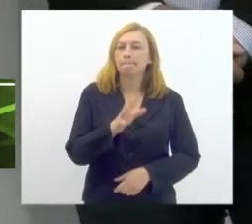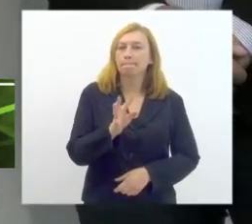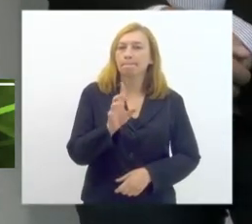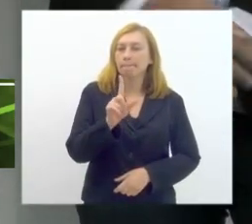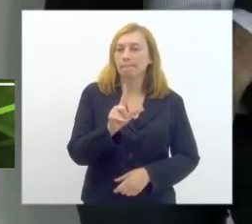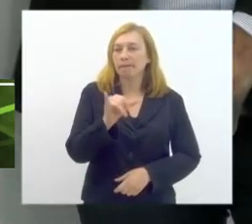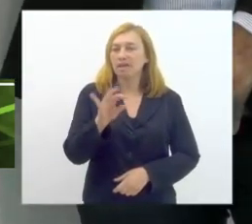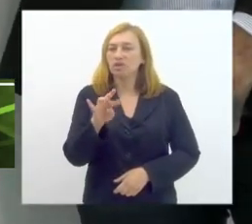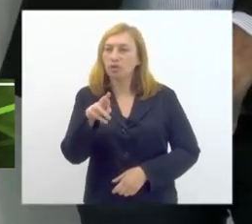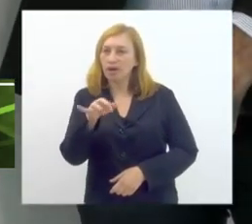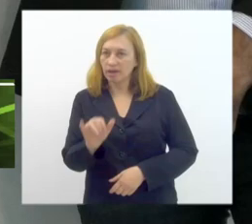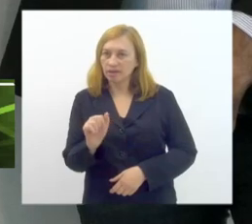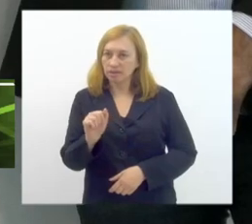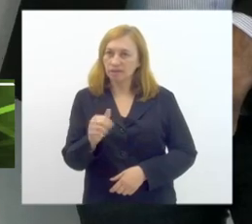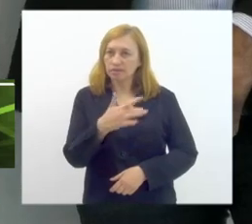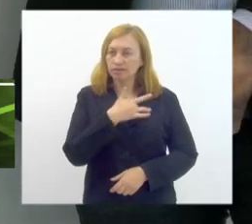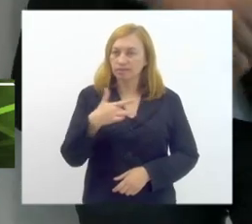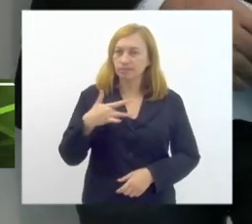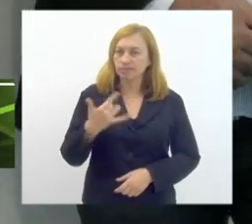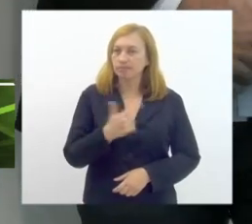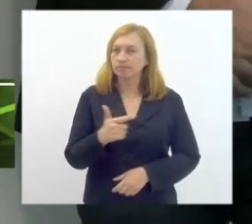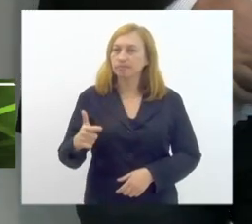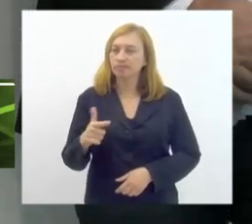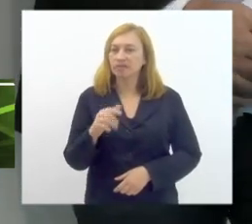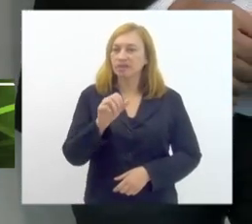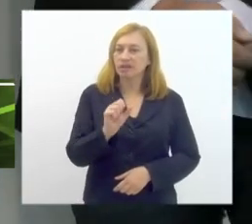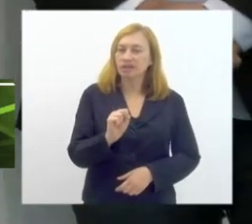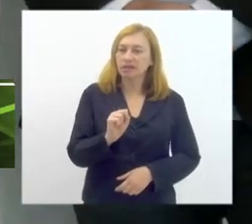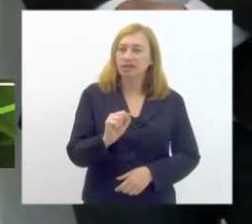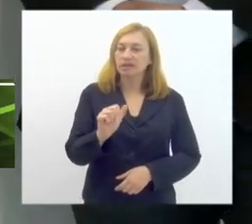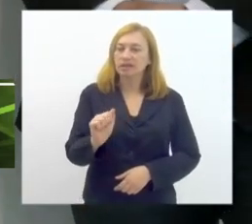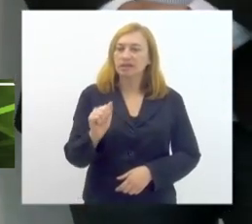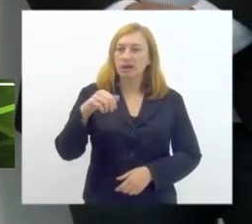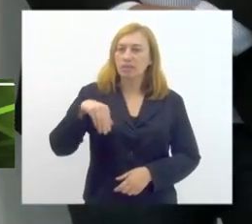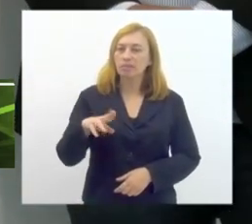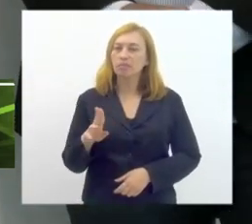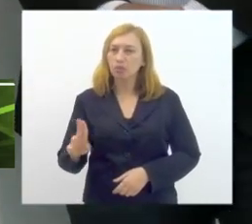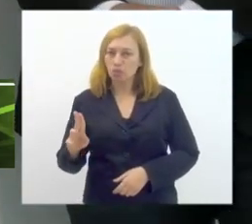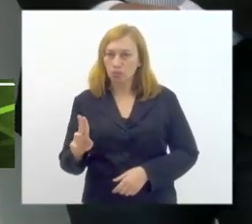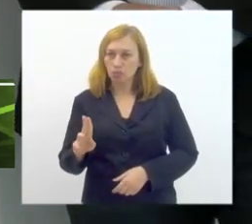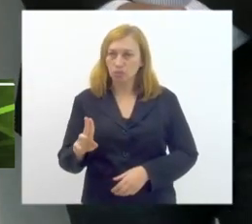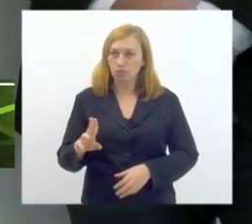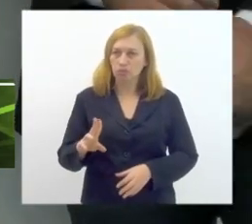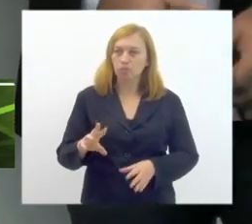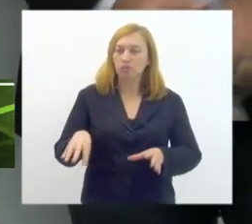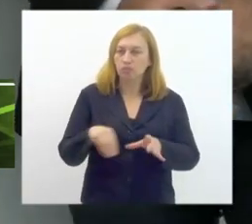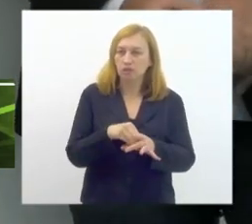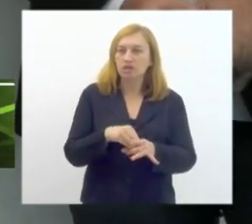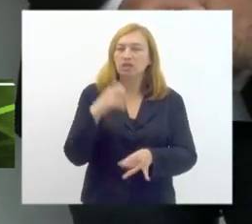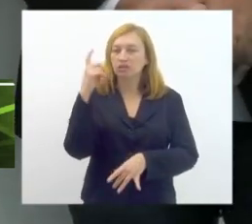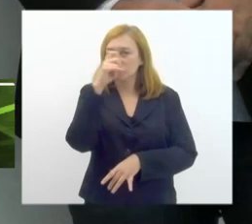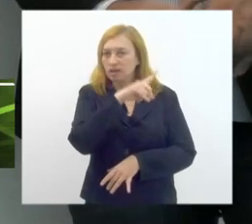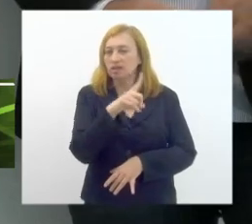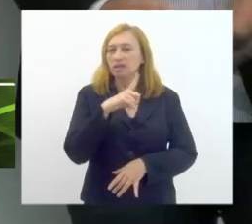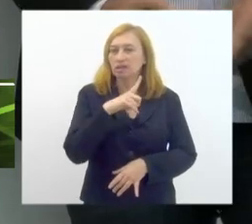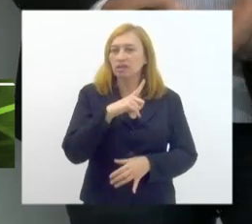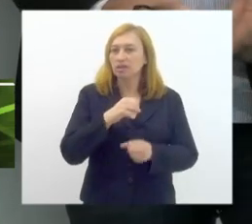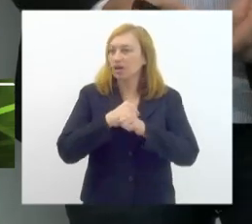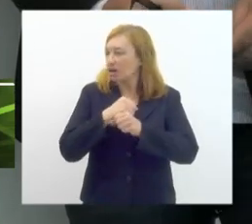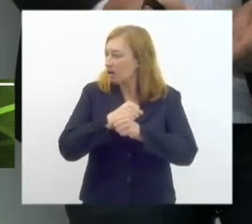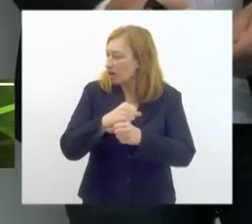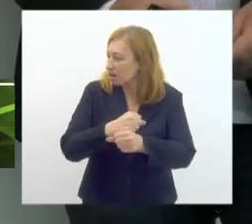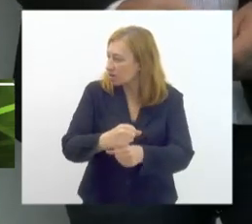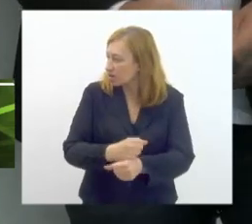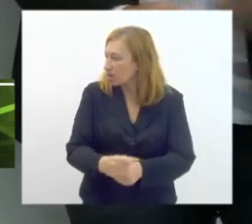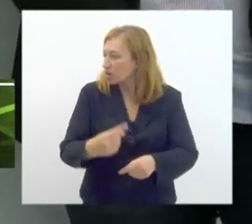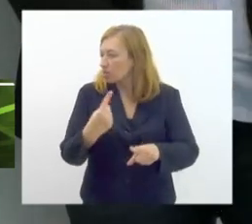região de saúde que ainda não tem SAMU implantado, né? Então, nós tivemos muita dificuldade ao longo de todos esses anos,